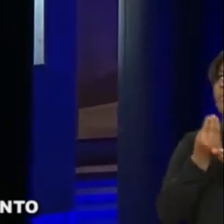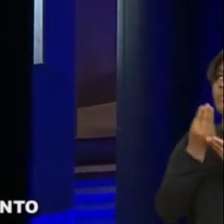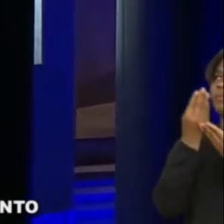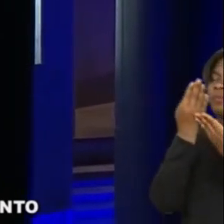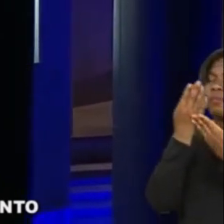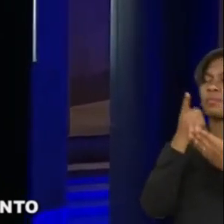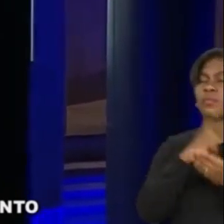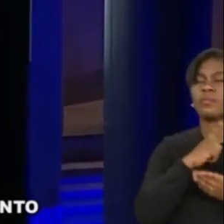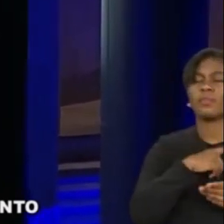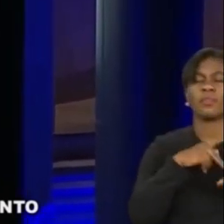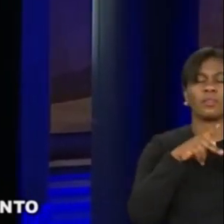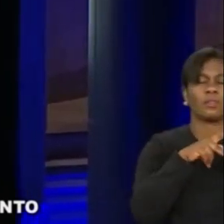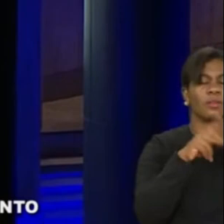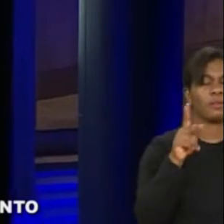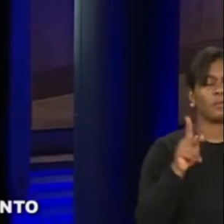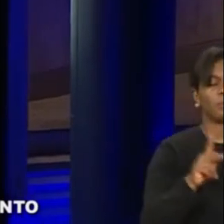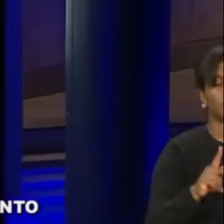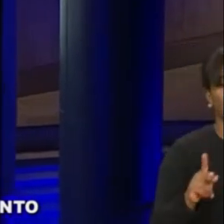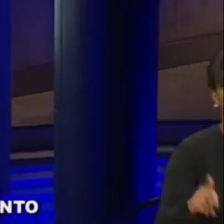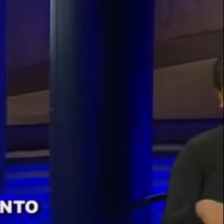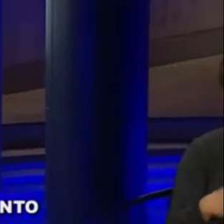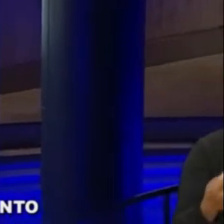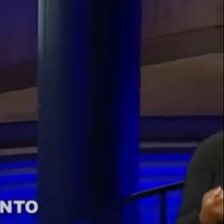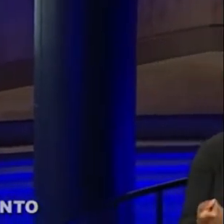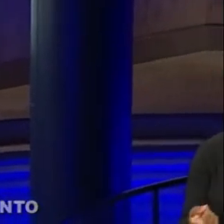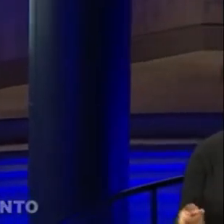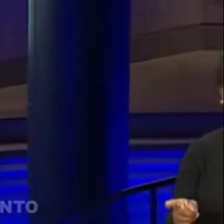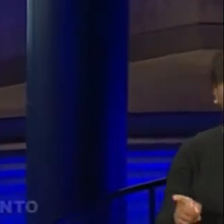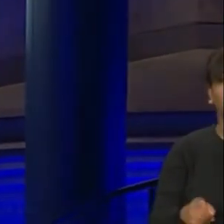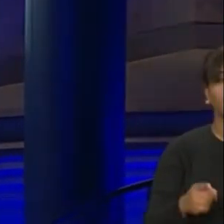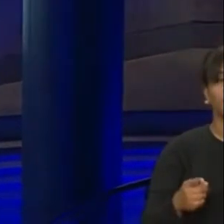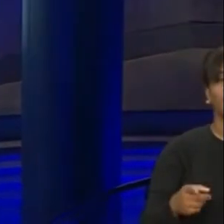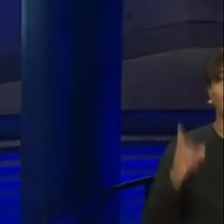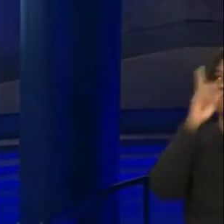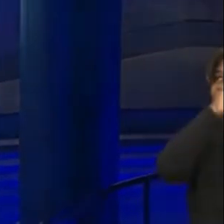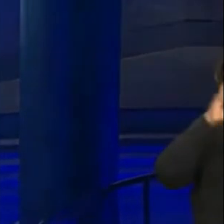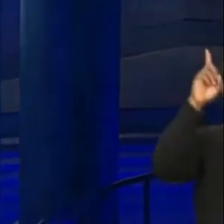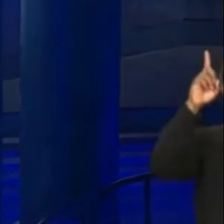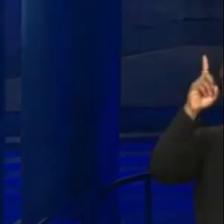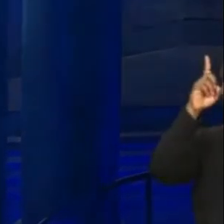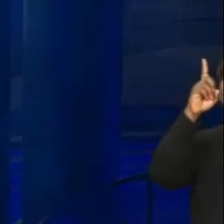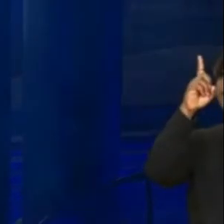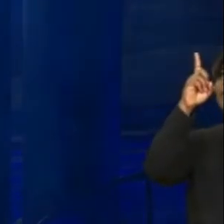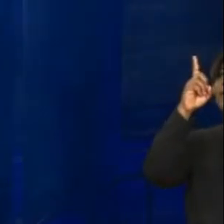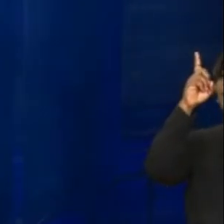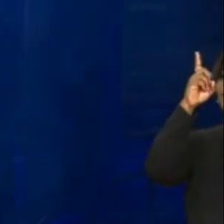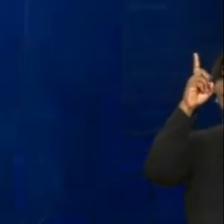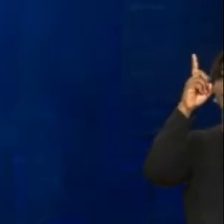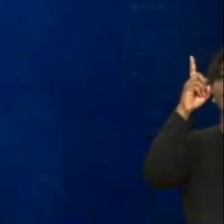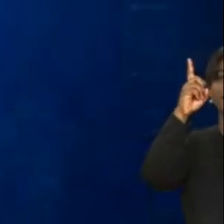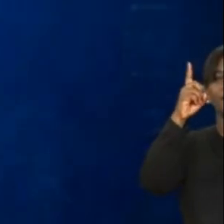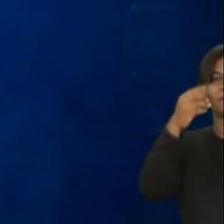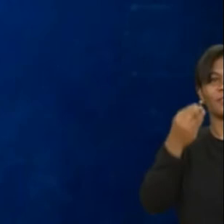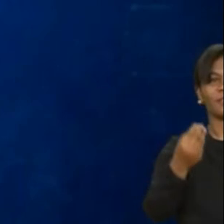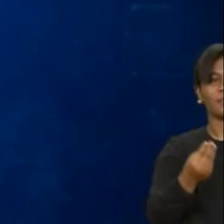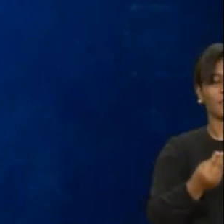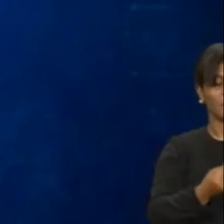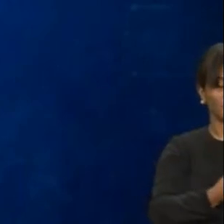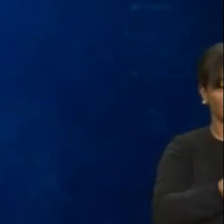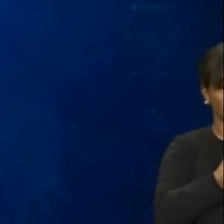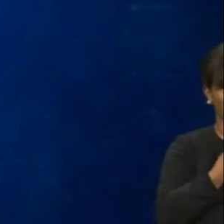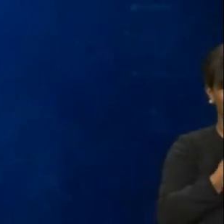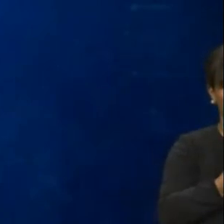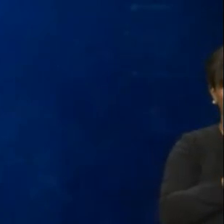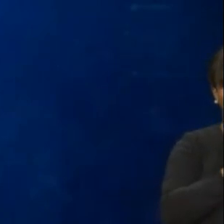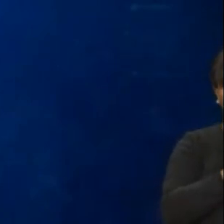Tenha paz. Ao Rei dos Reis consagro tudo o que